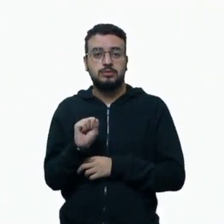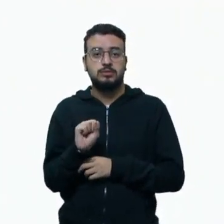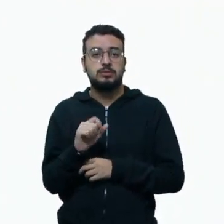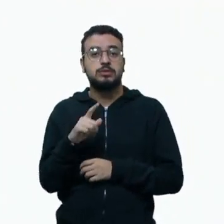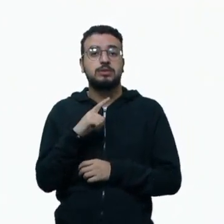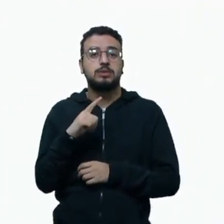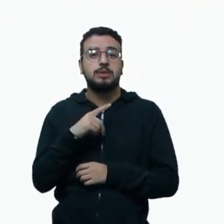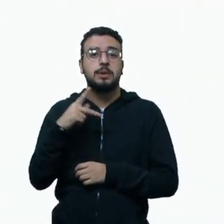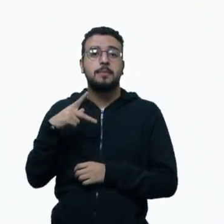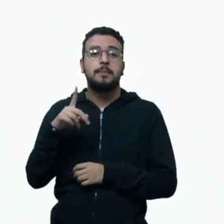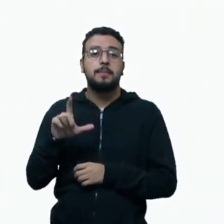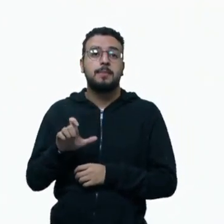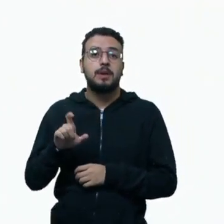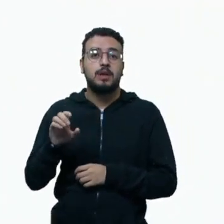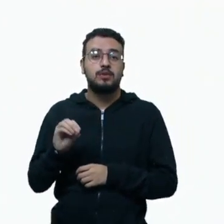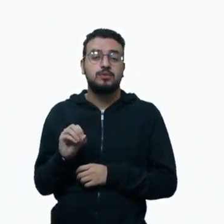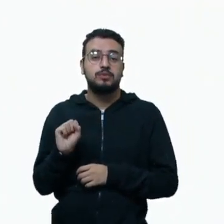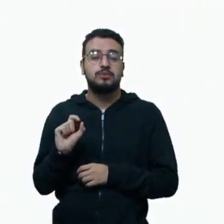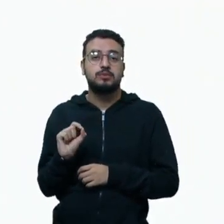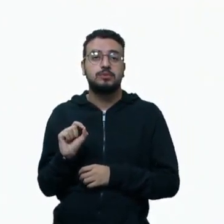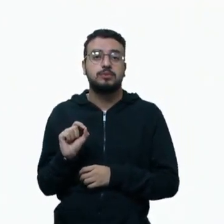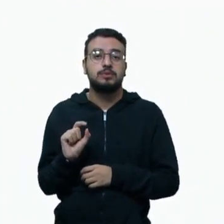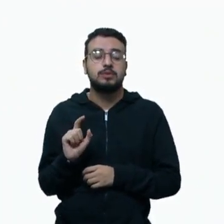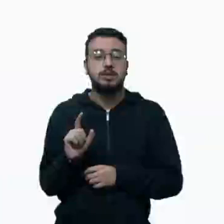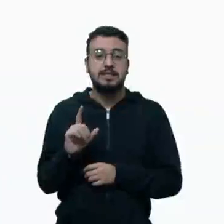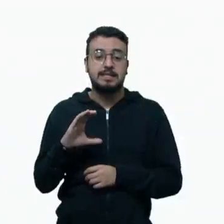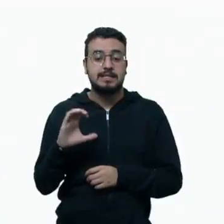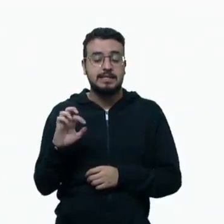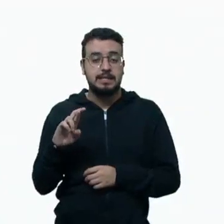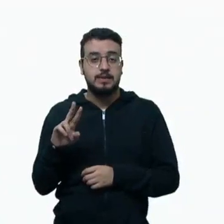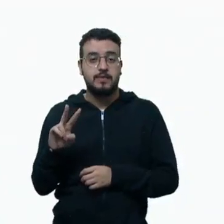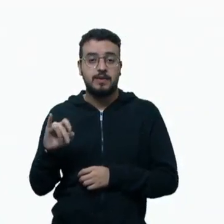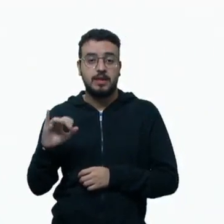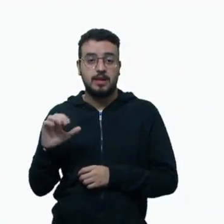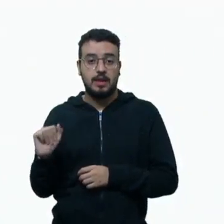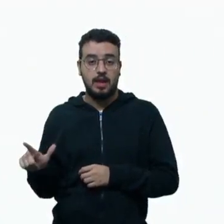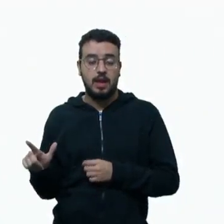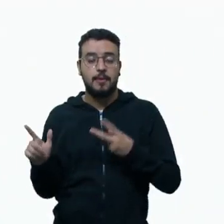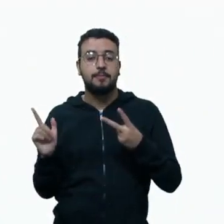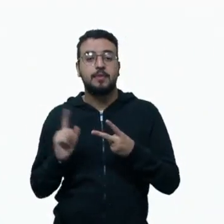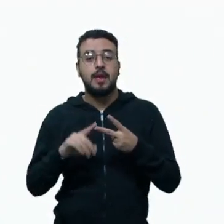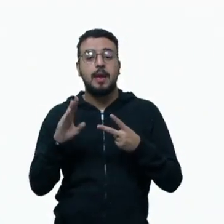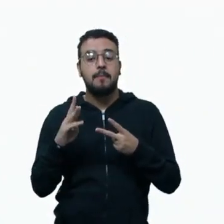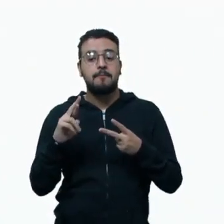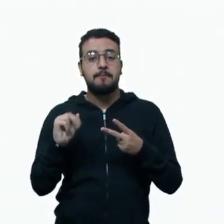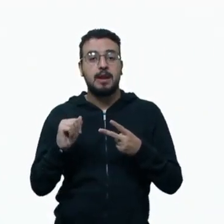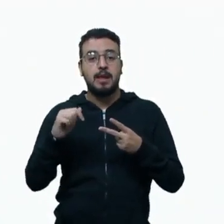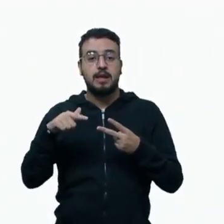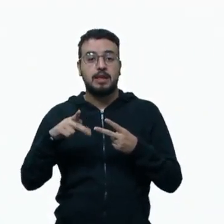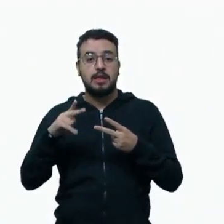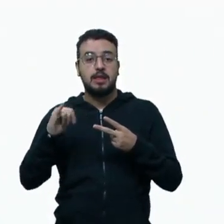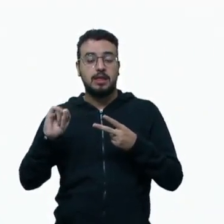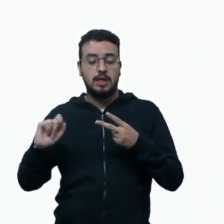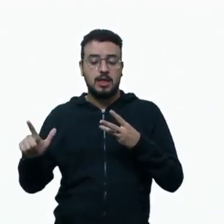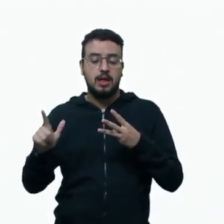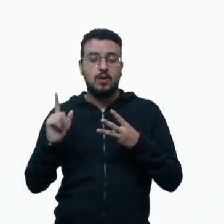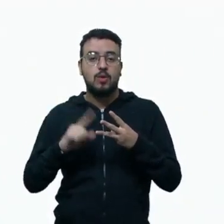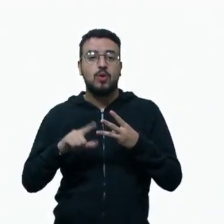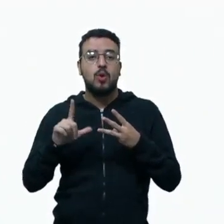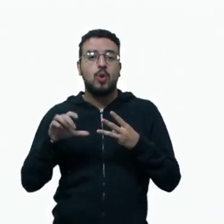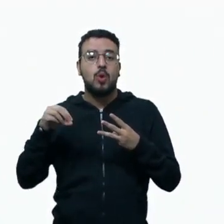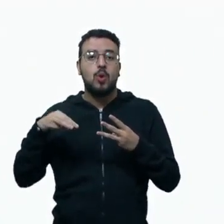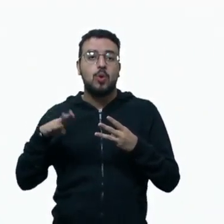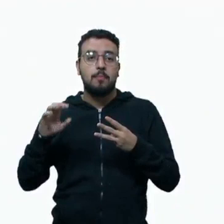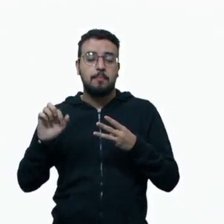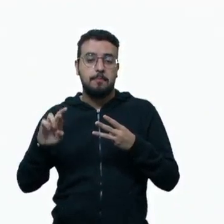como plexos o plexo cervical, o plexo braquial, que daqui a pouco eu vou mostrar para vocês, o lombar e o sacral. Eu trouxe para vocês o lombo